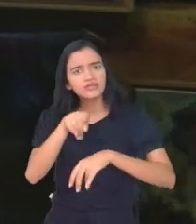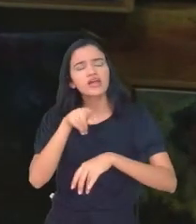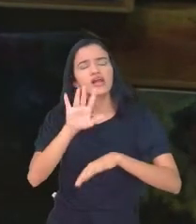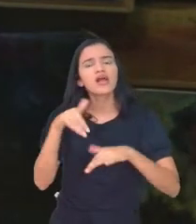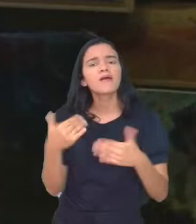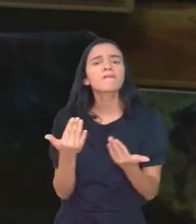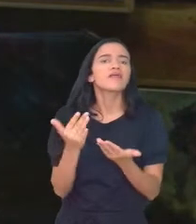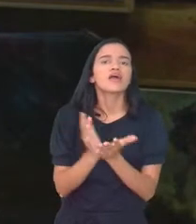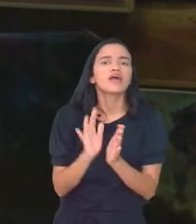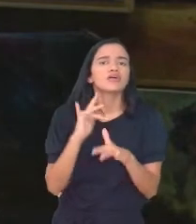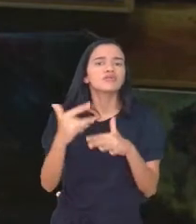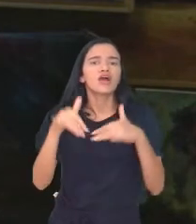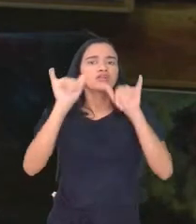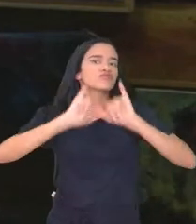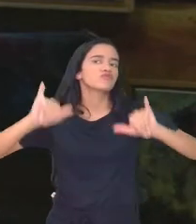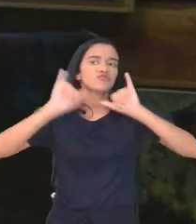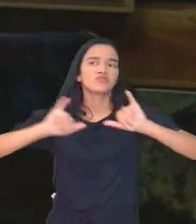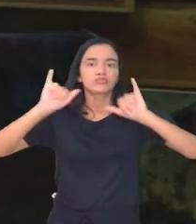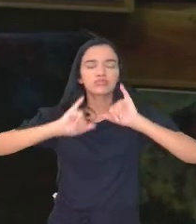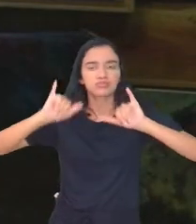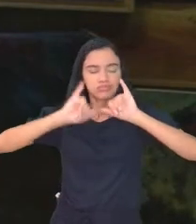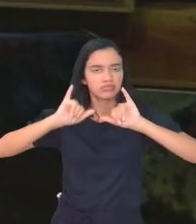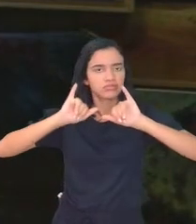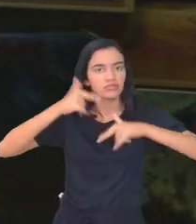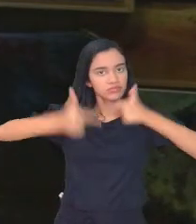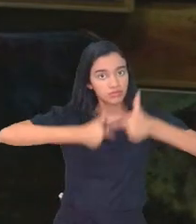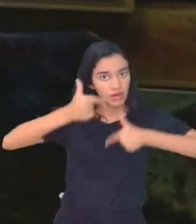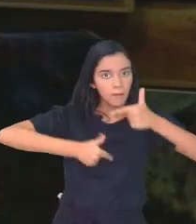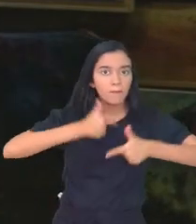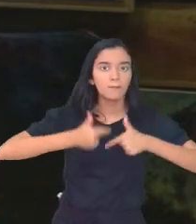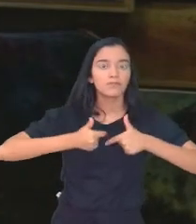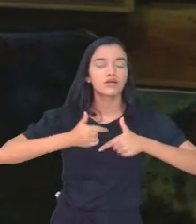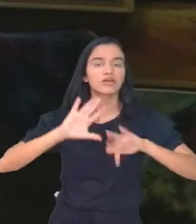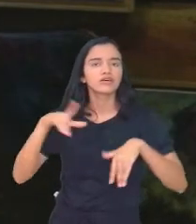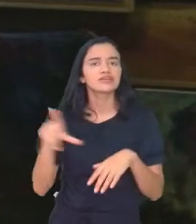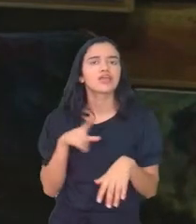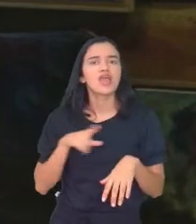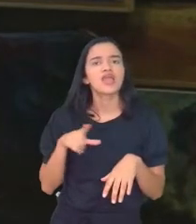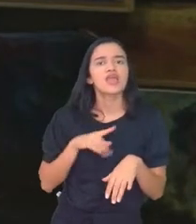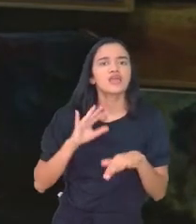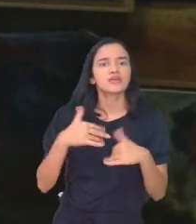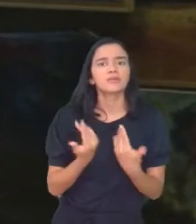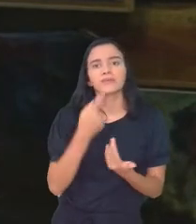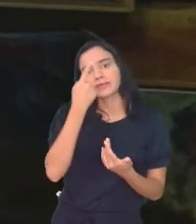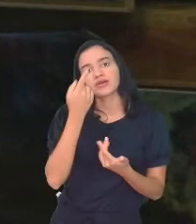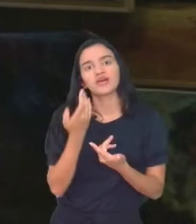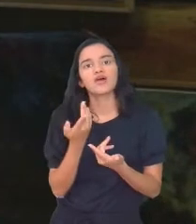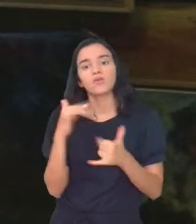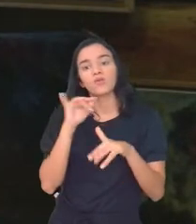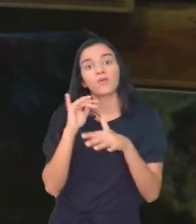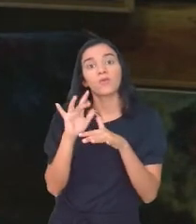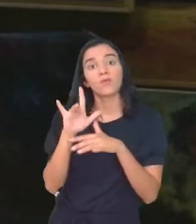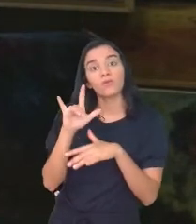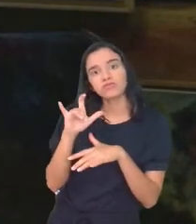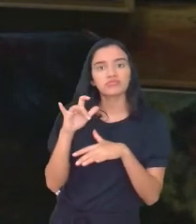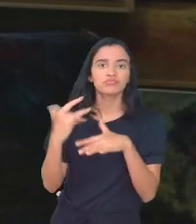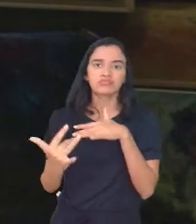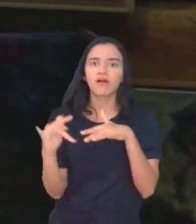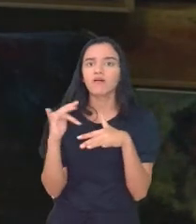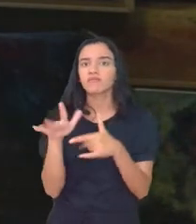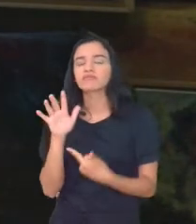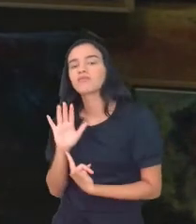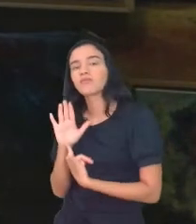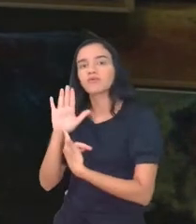chegou a fazer alguma divulgação do seu Sim, trabalho? sim. Tem algum perfil que o senhor possa indicar para que as pessoas